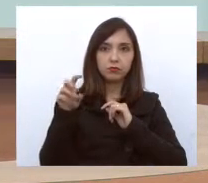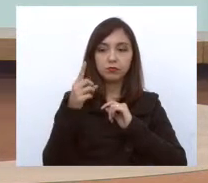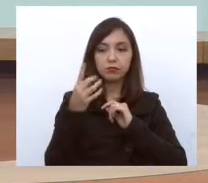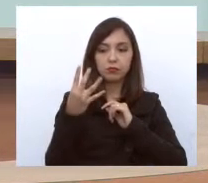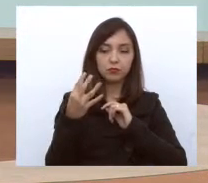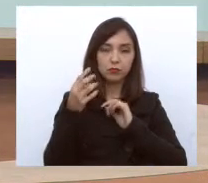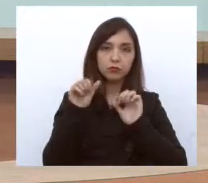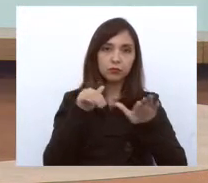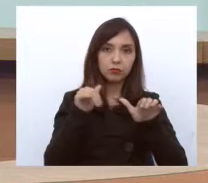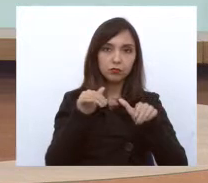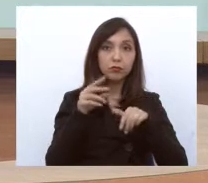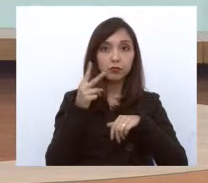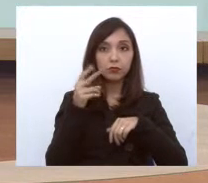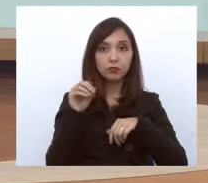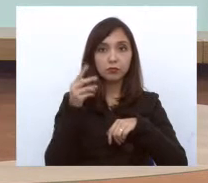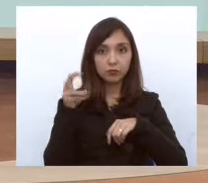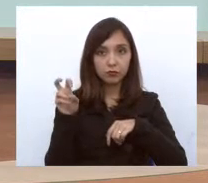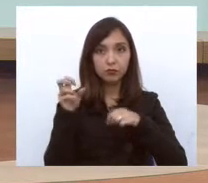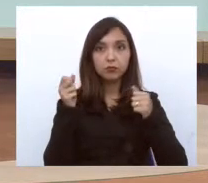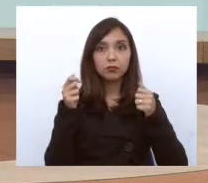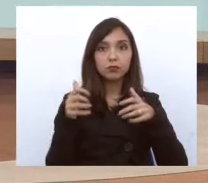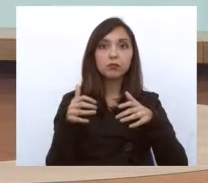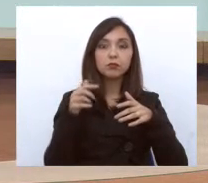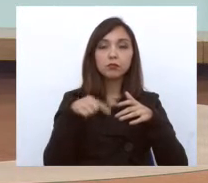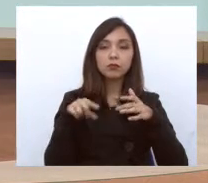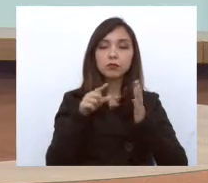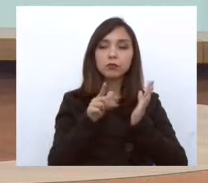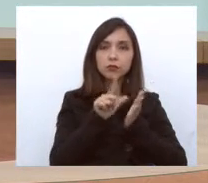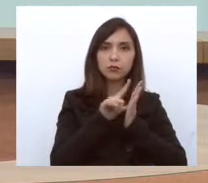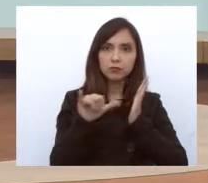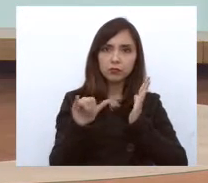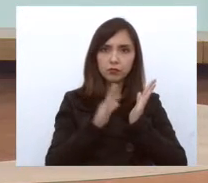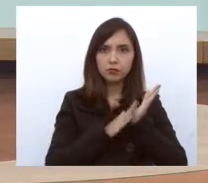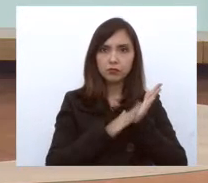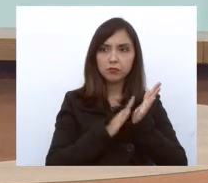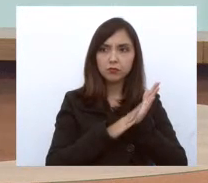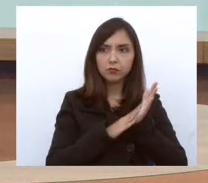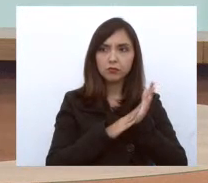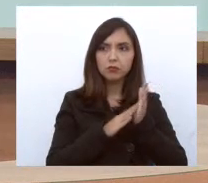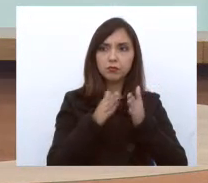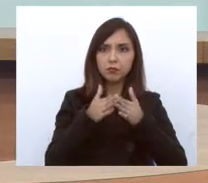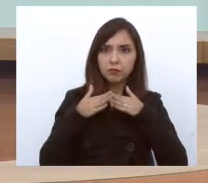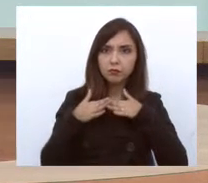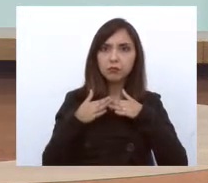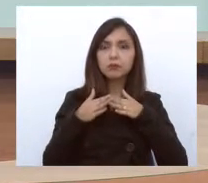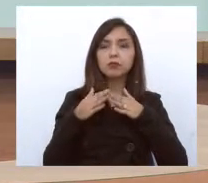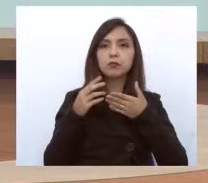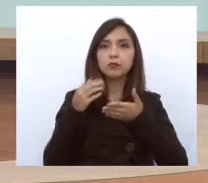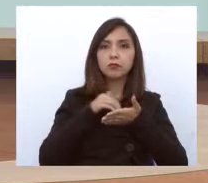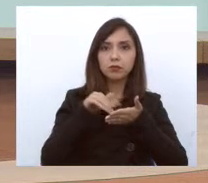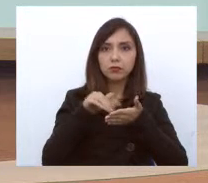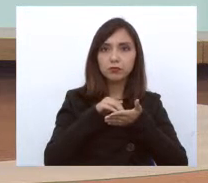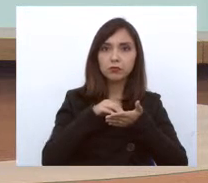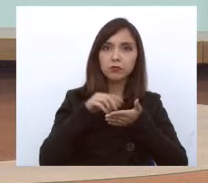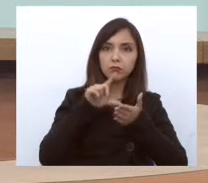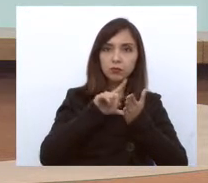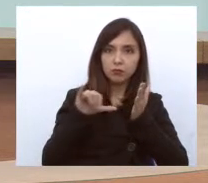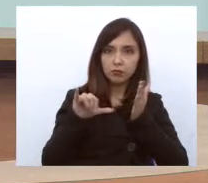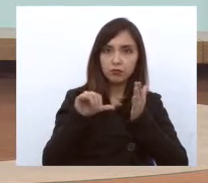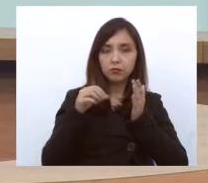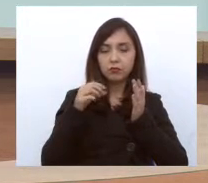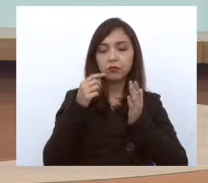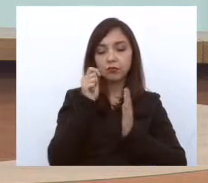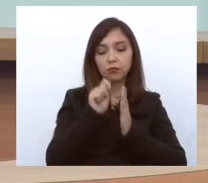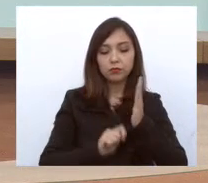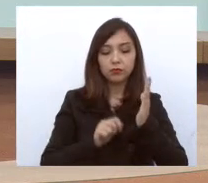de 2015, o senhor tem essa lei em mãos, senhor presidente? E o senhor poderia pedir para o primeiro secretário ler o artigo